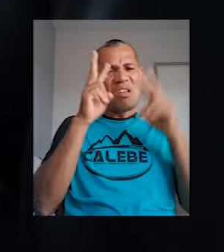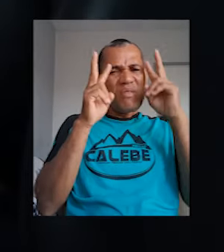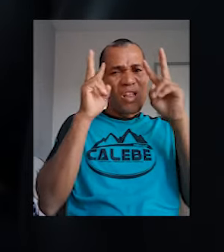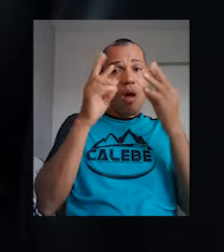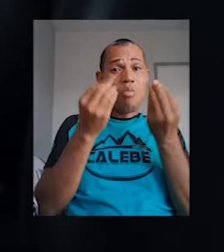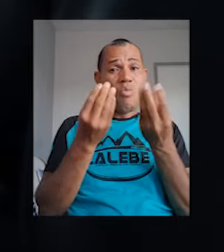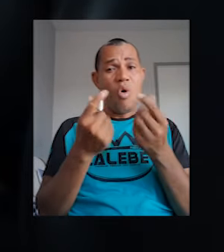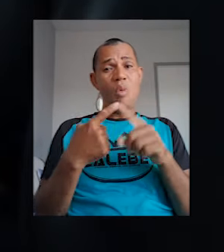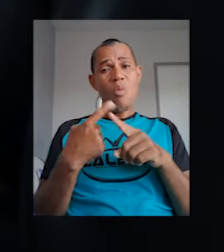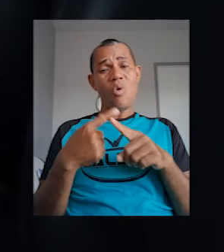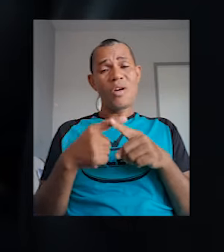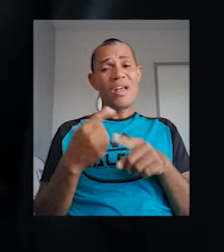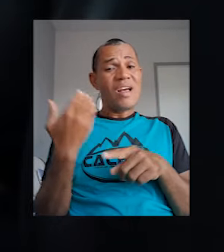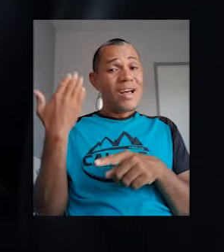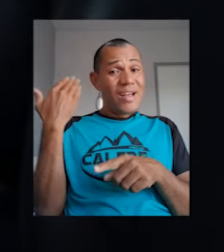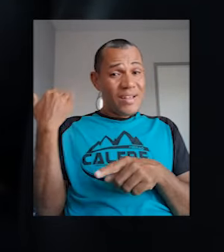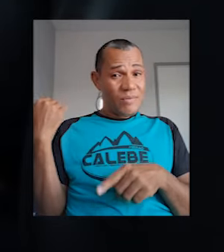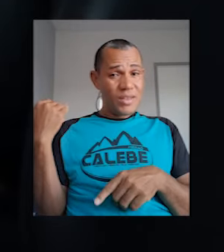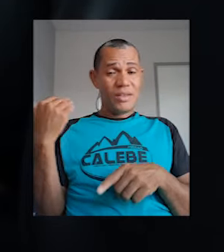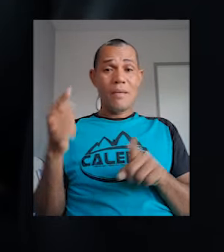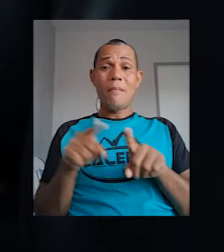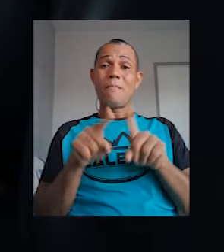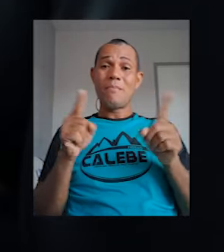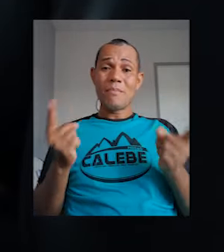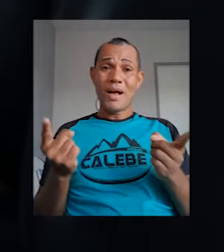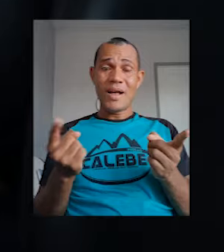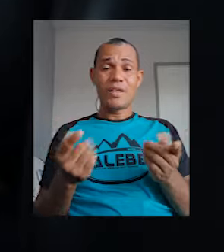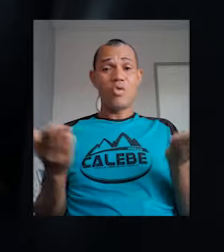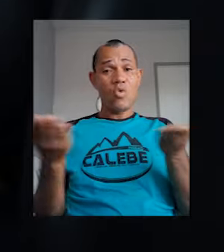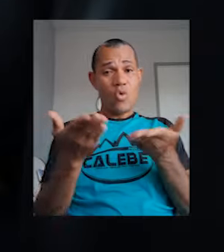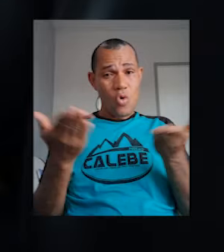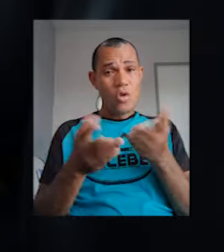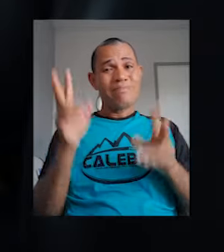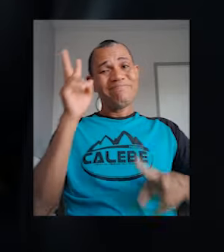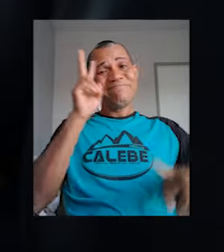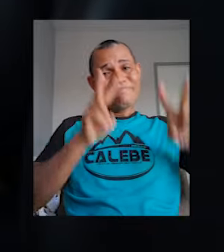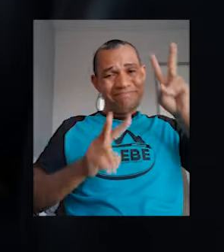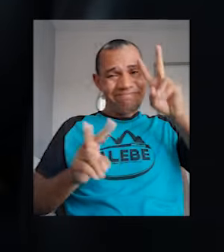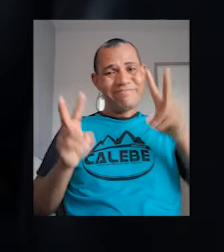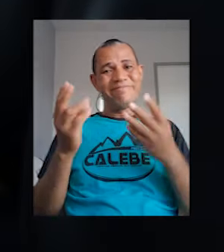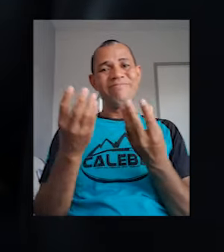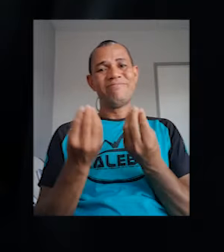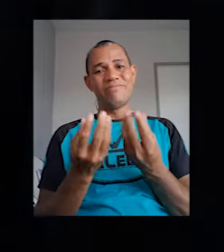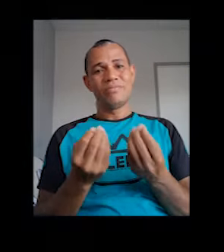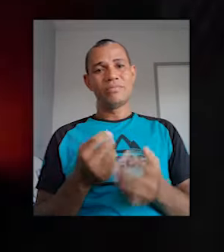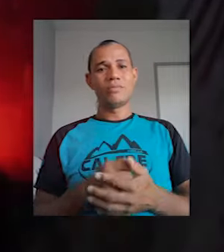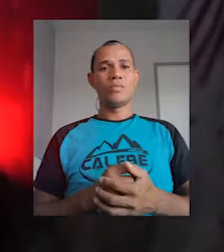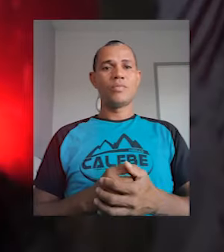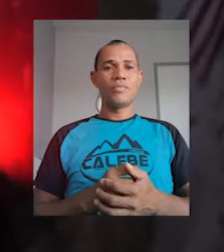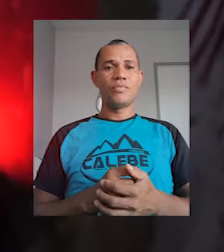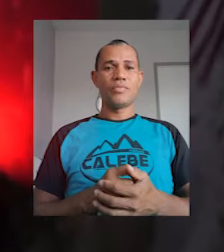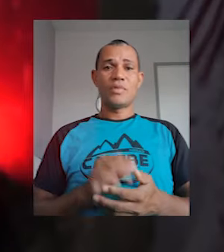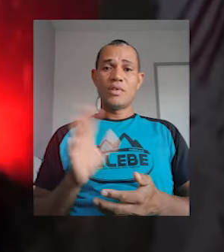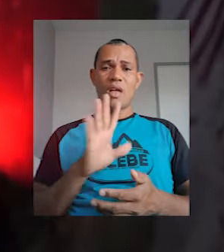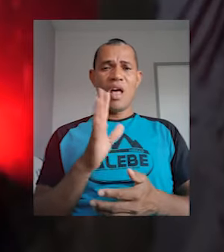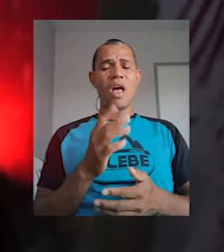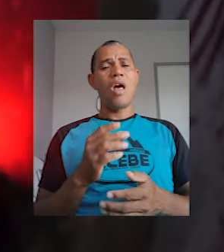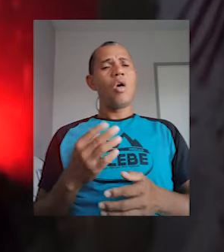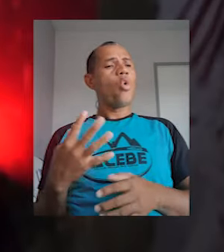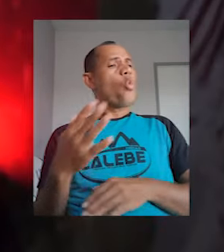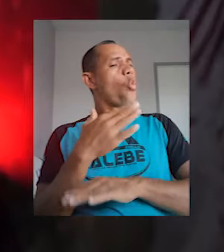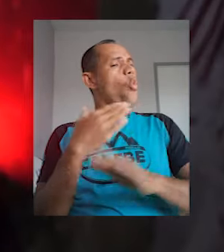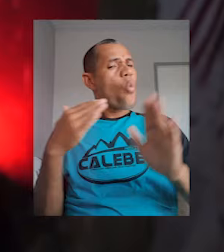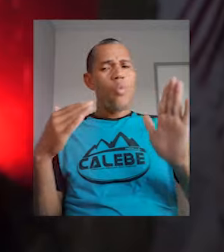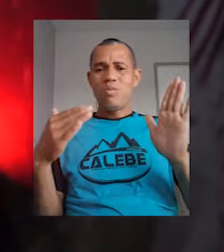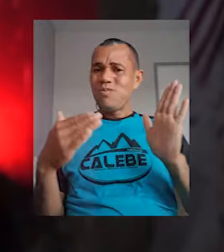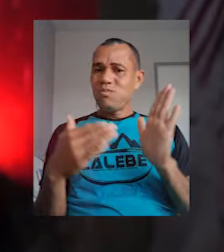Porque mesmo que isso tenha passado, né, no passado, mas reflete no presente. Todo e qualquer tipo de preconceito, a gente